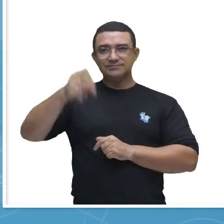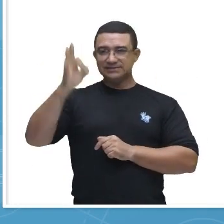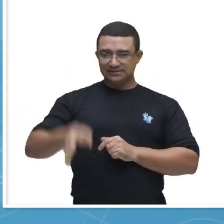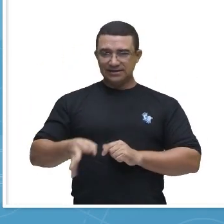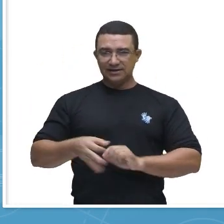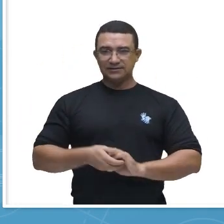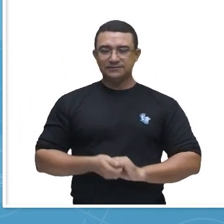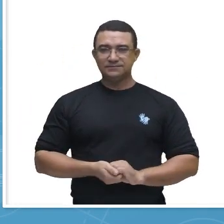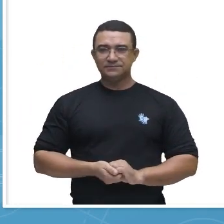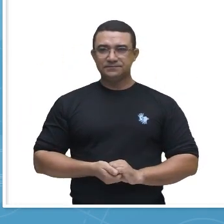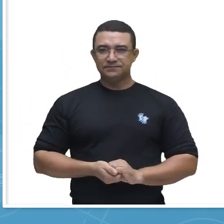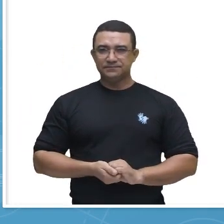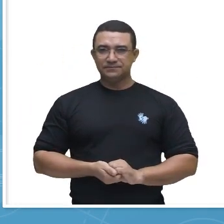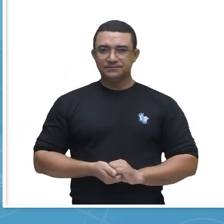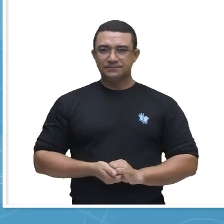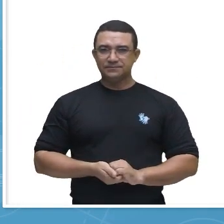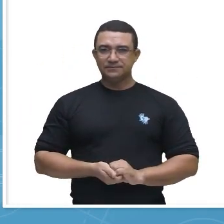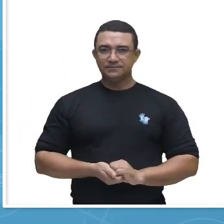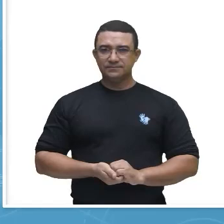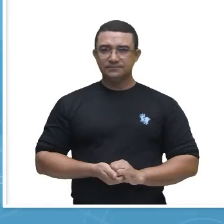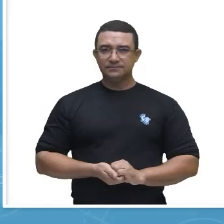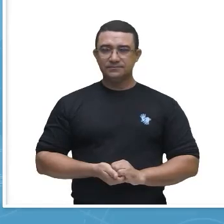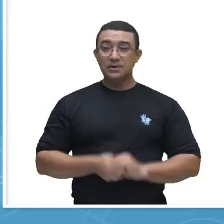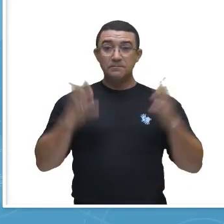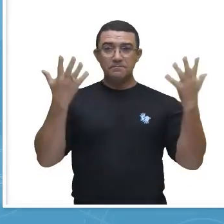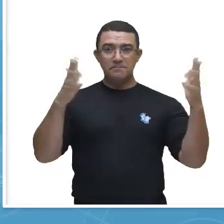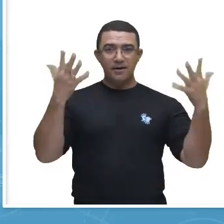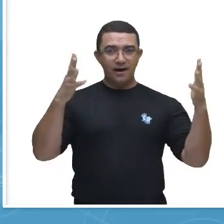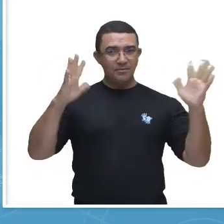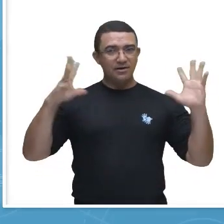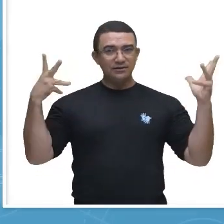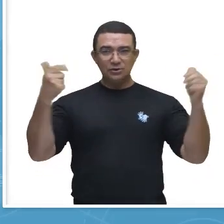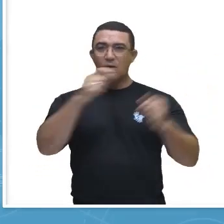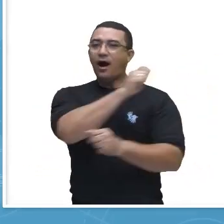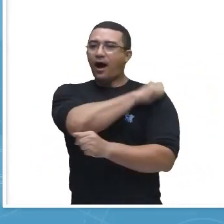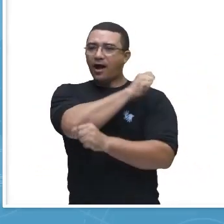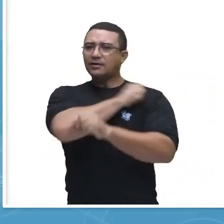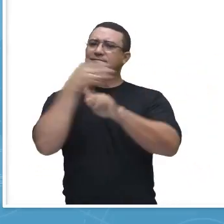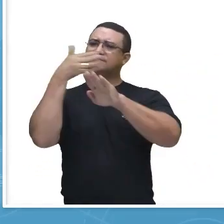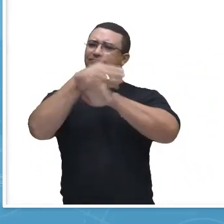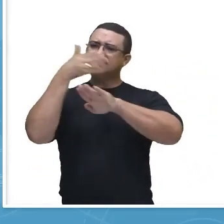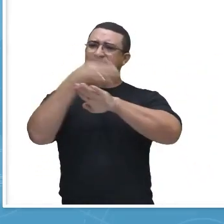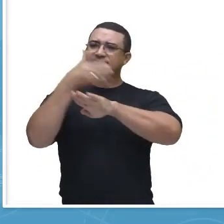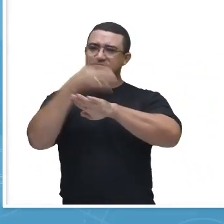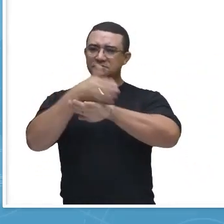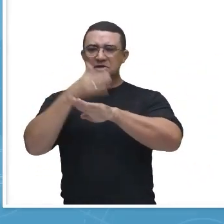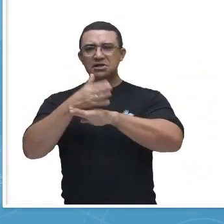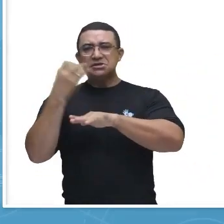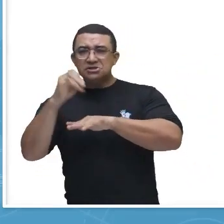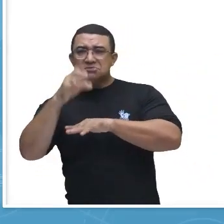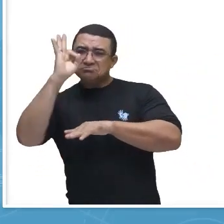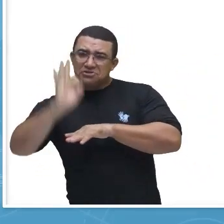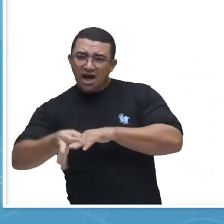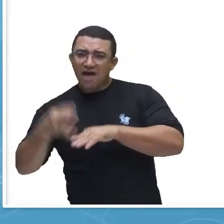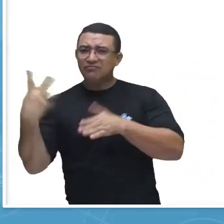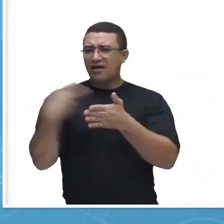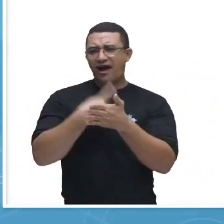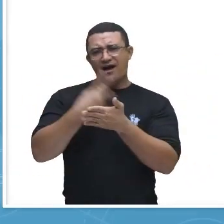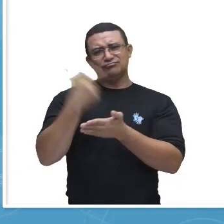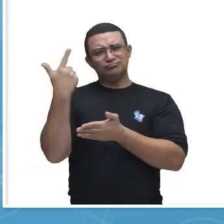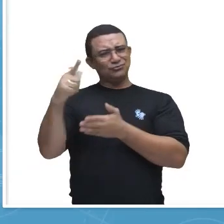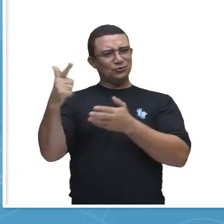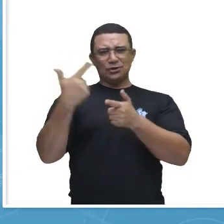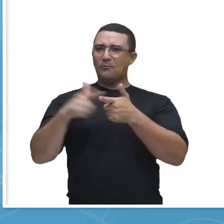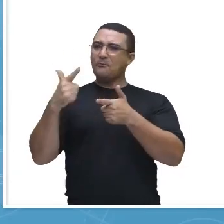alternativa correta, tá bom? Parabéns a todos os nossos alunos que participaram, independente de ter acertado ou não, nesse